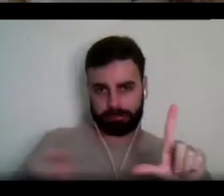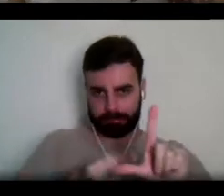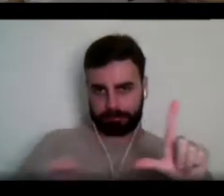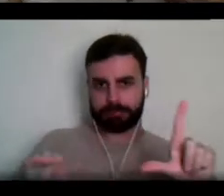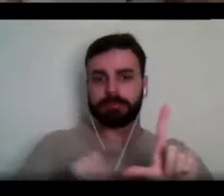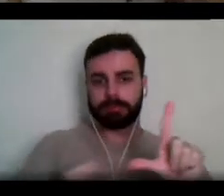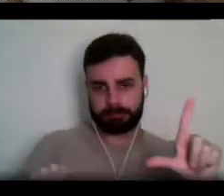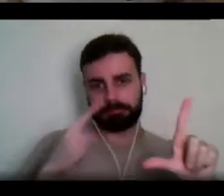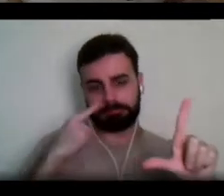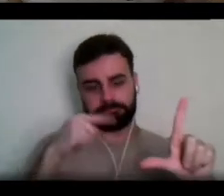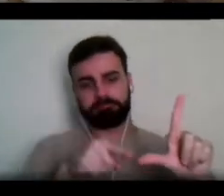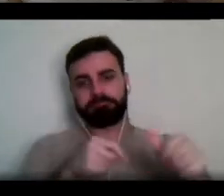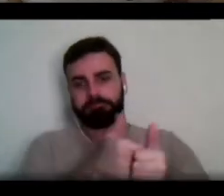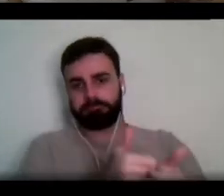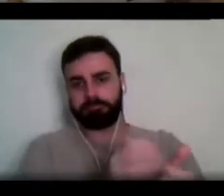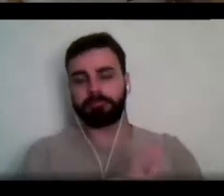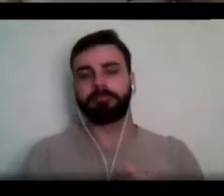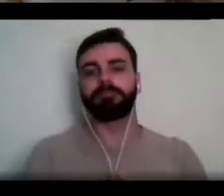ΔX,